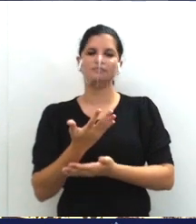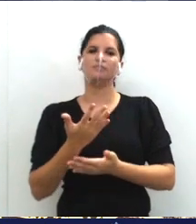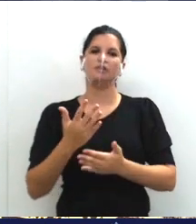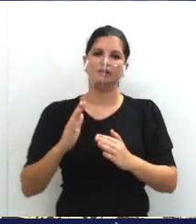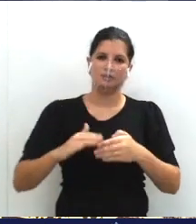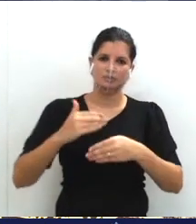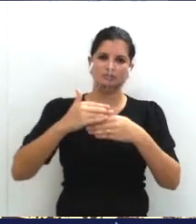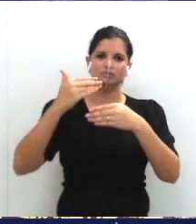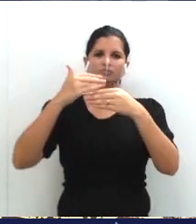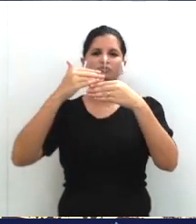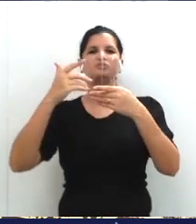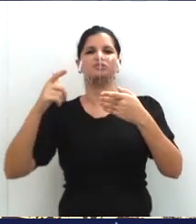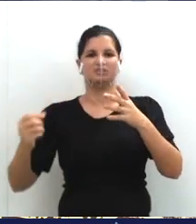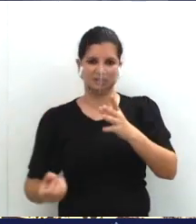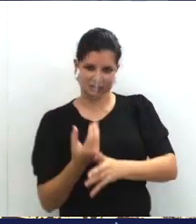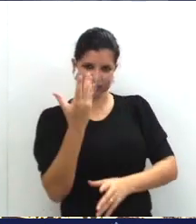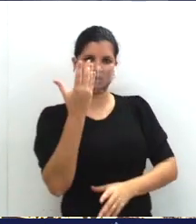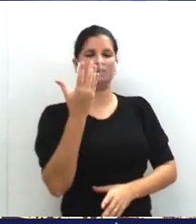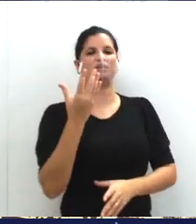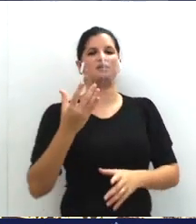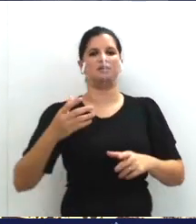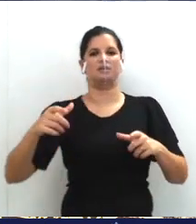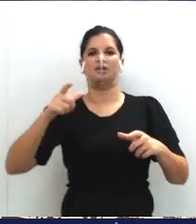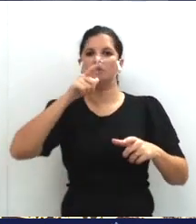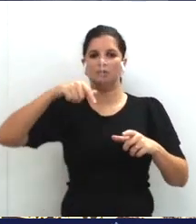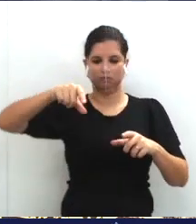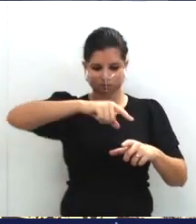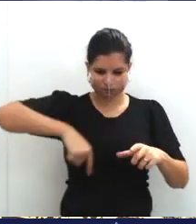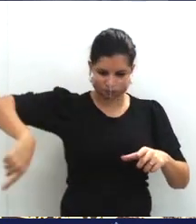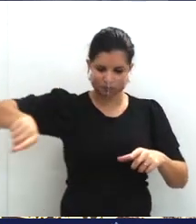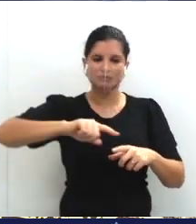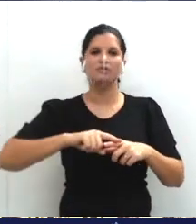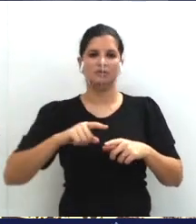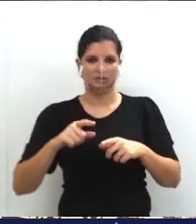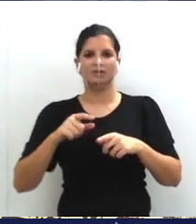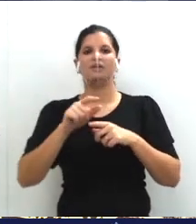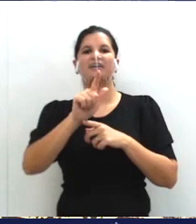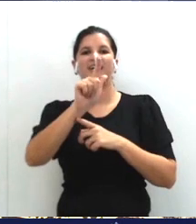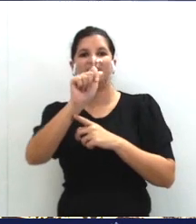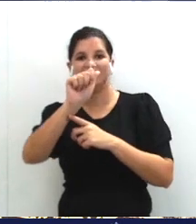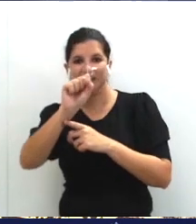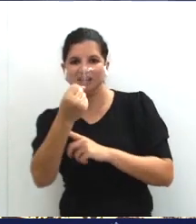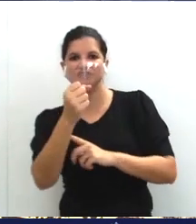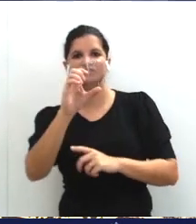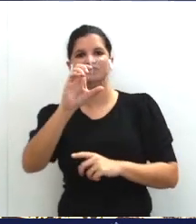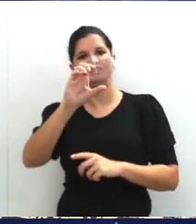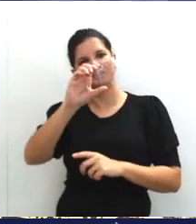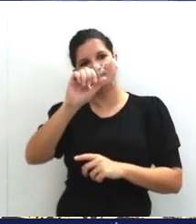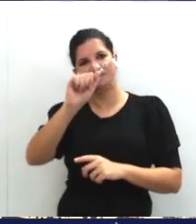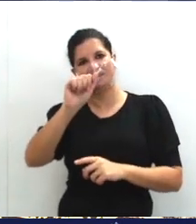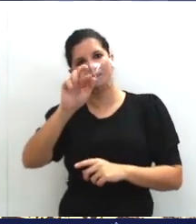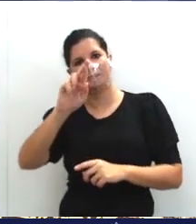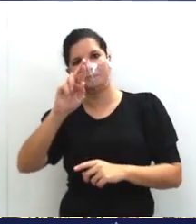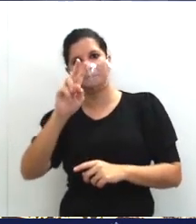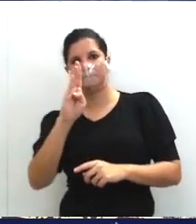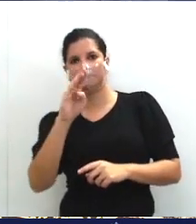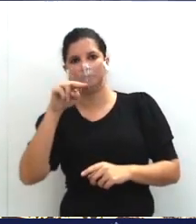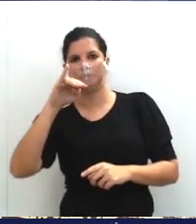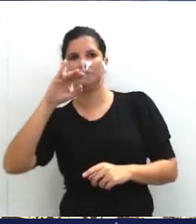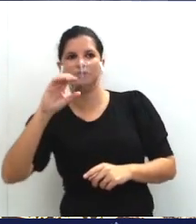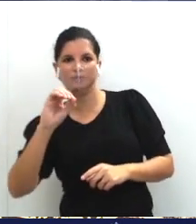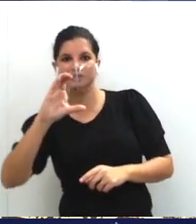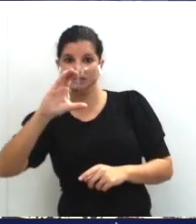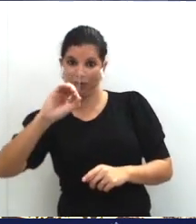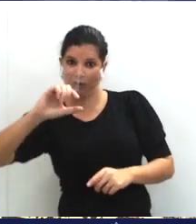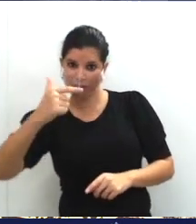suas construções, as usinas hidrelétricas, elas emitem gás carbônico e metano, que são